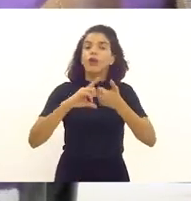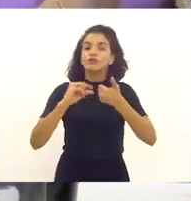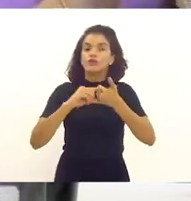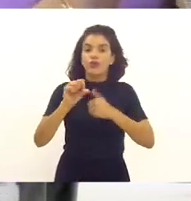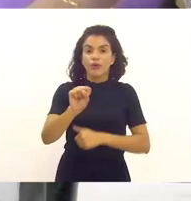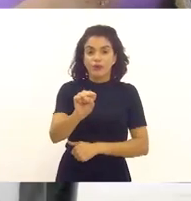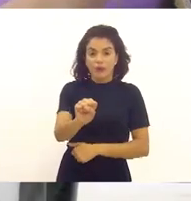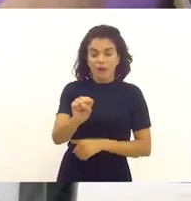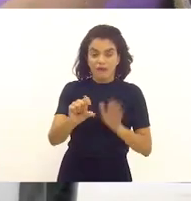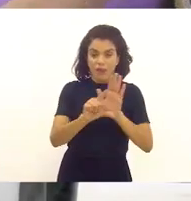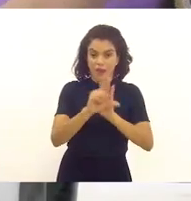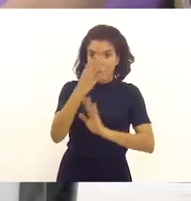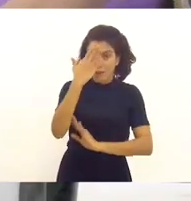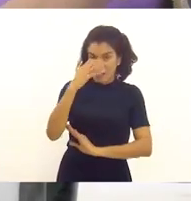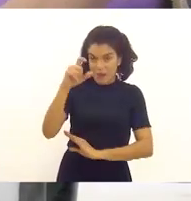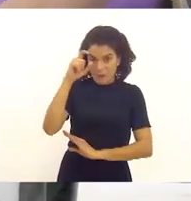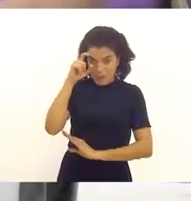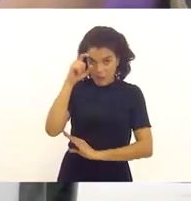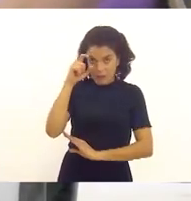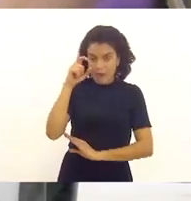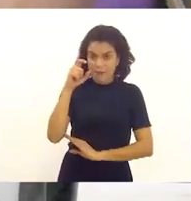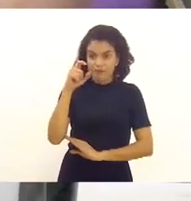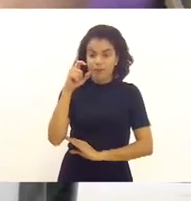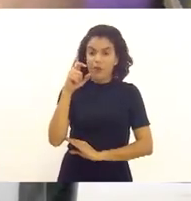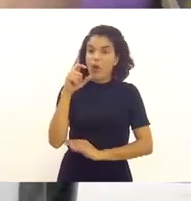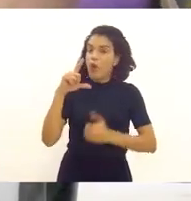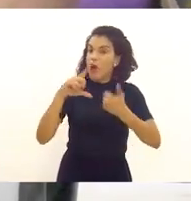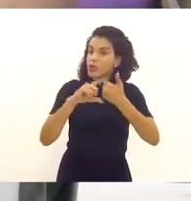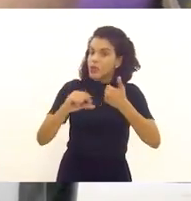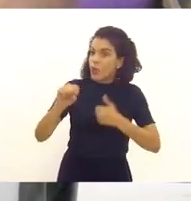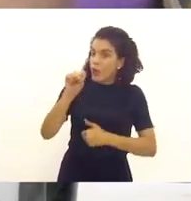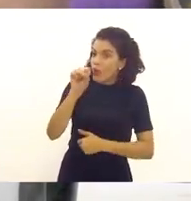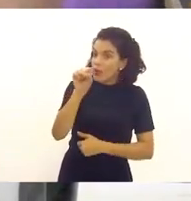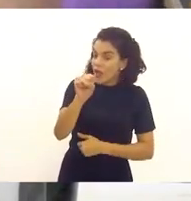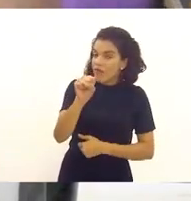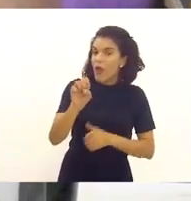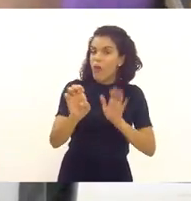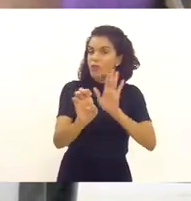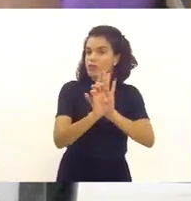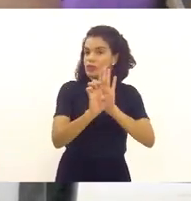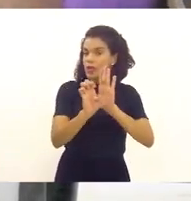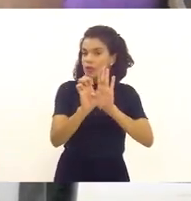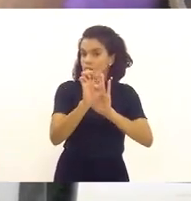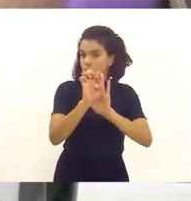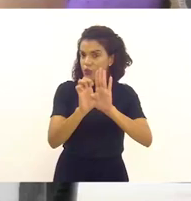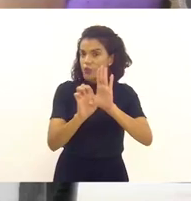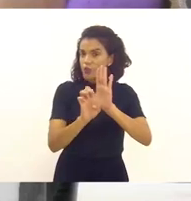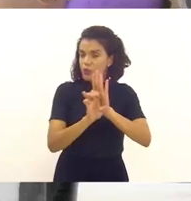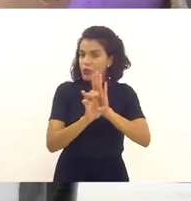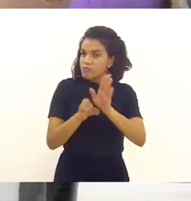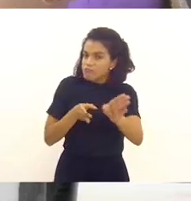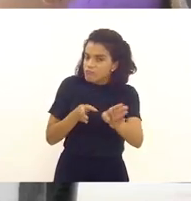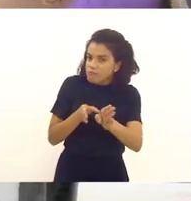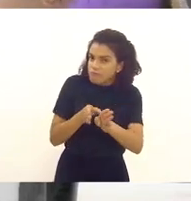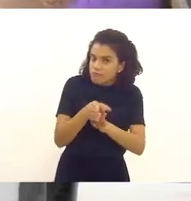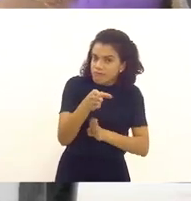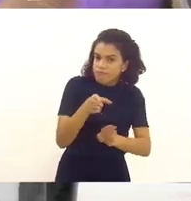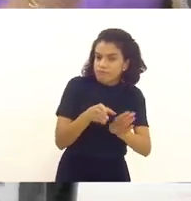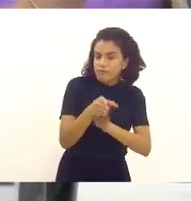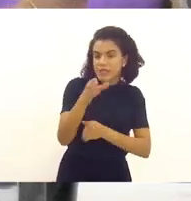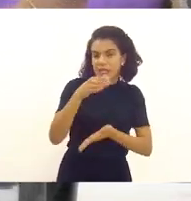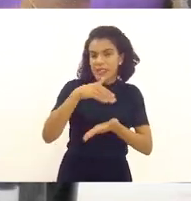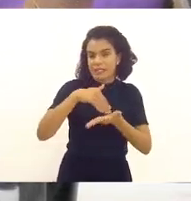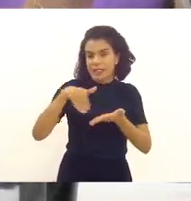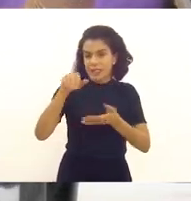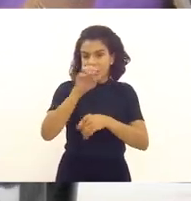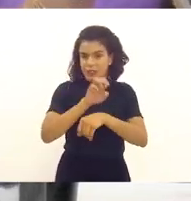o artigo 8º ele é o realmente o estatuto realmente a normativa da secretaria